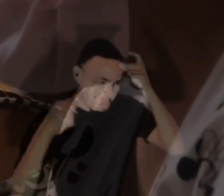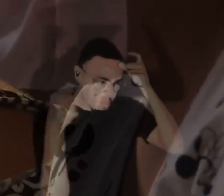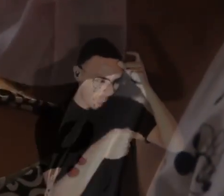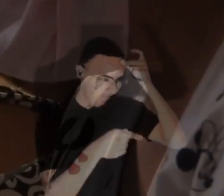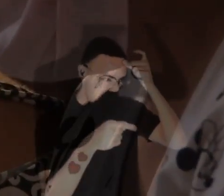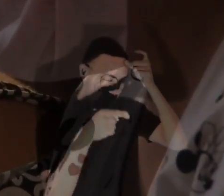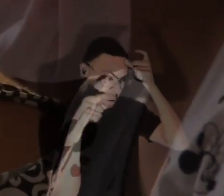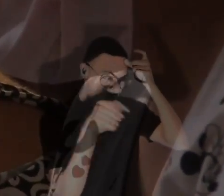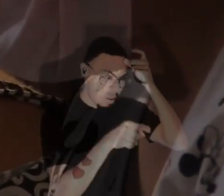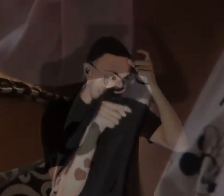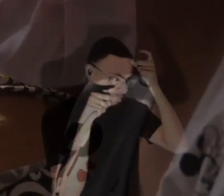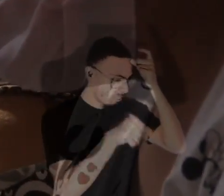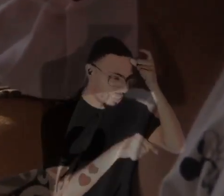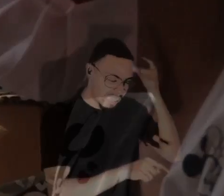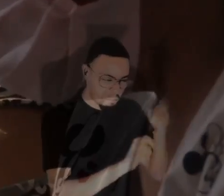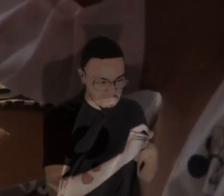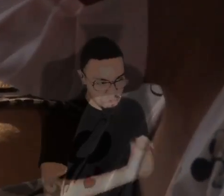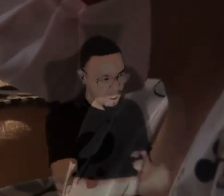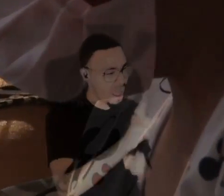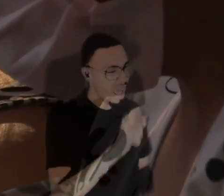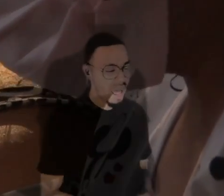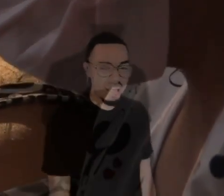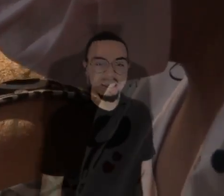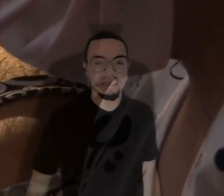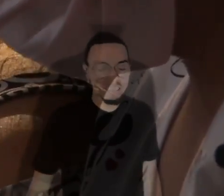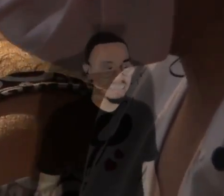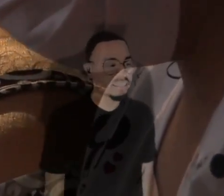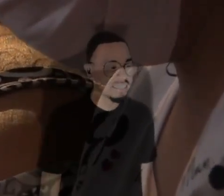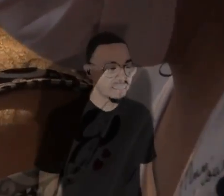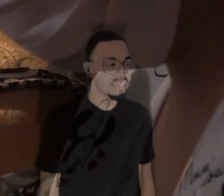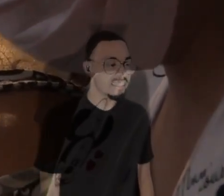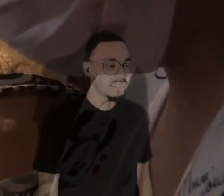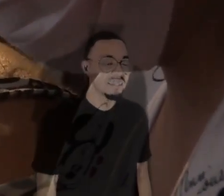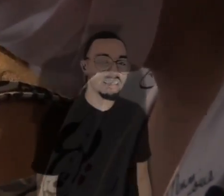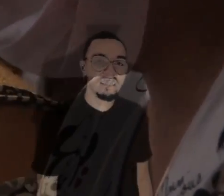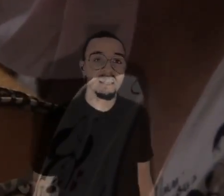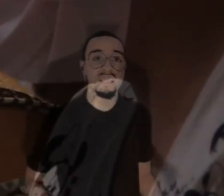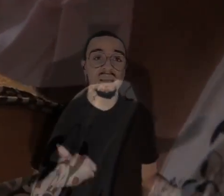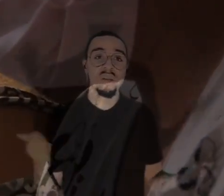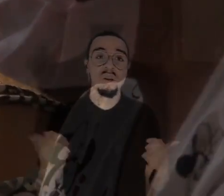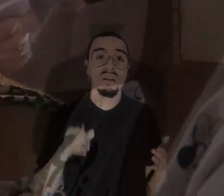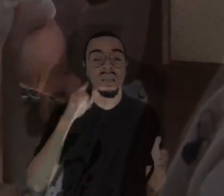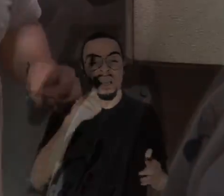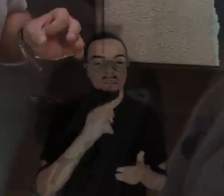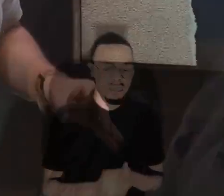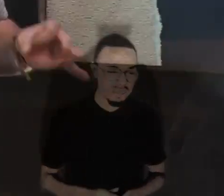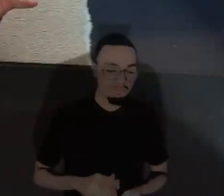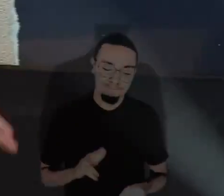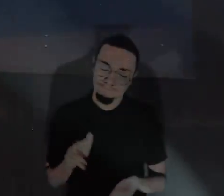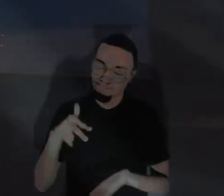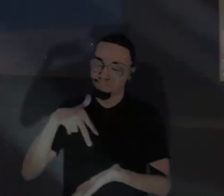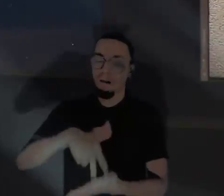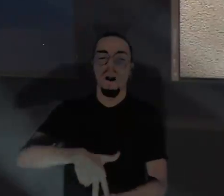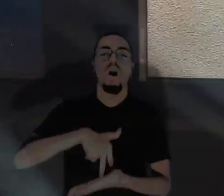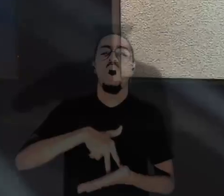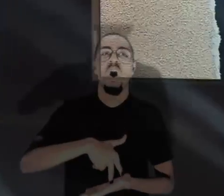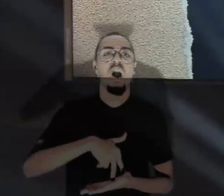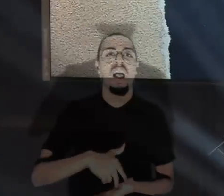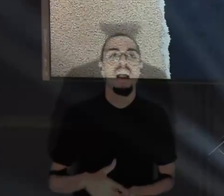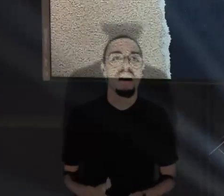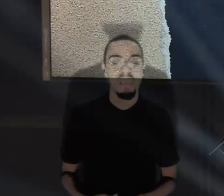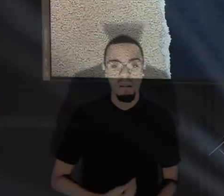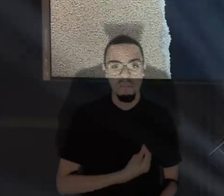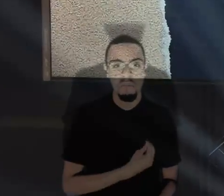Você não vai malhar trigo num lagar coisa nenhuma. Você vai destruir os inimigos. Você não vai mais aceitar a vida